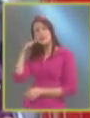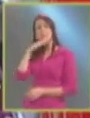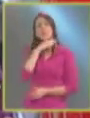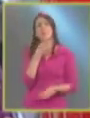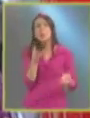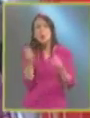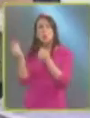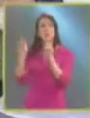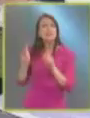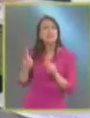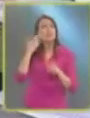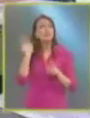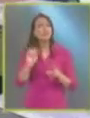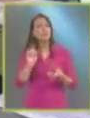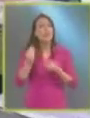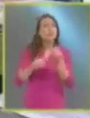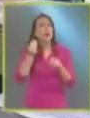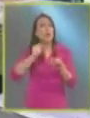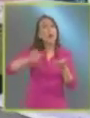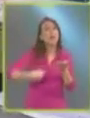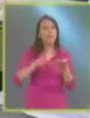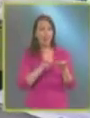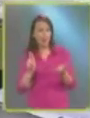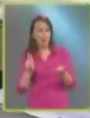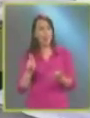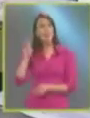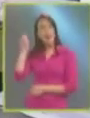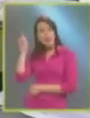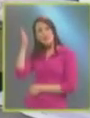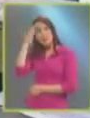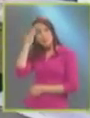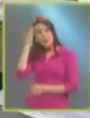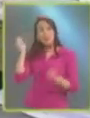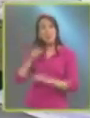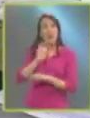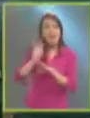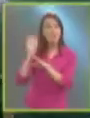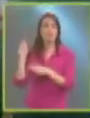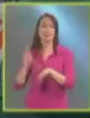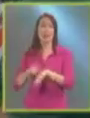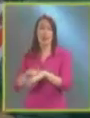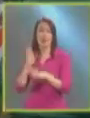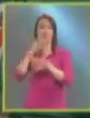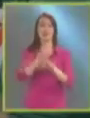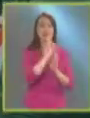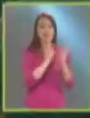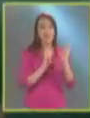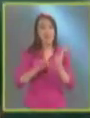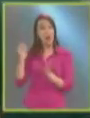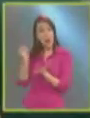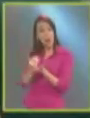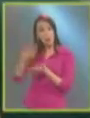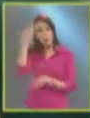de assinarem o próprio nome. Logo que soube da possibilidade, Luzia veio se inscrever. Cega desde os 13